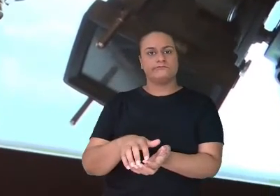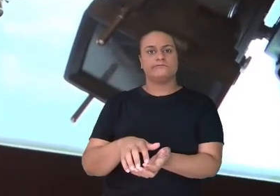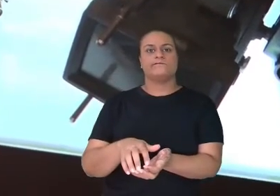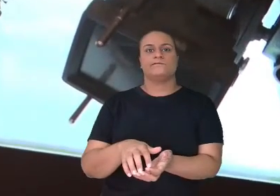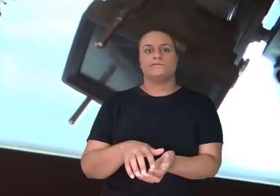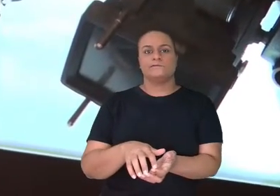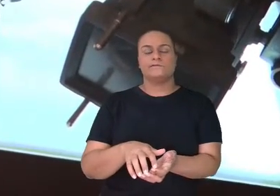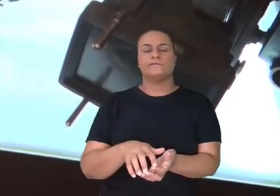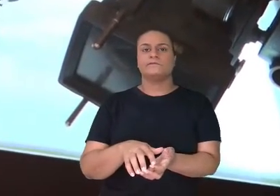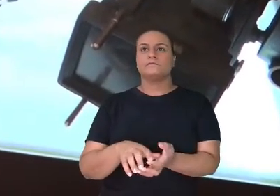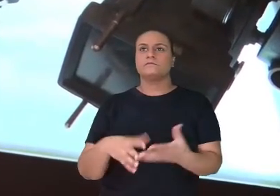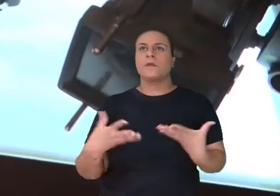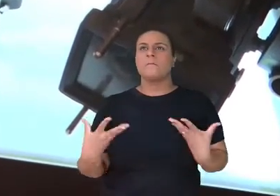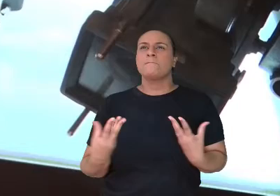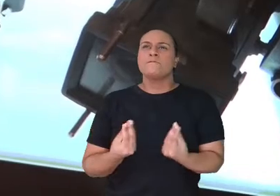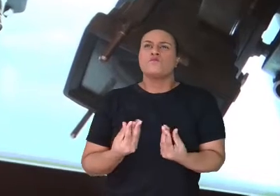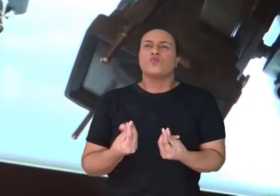pernambucano